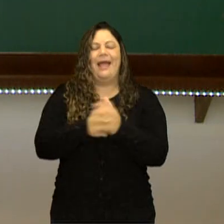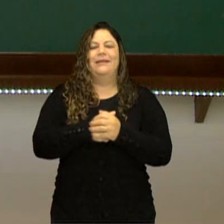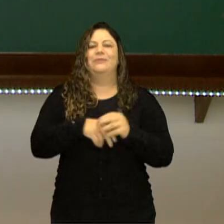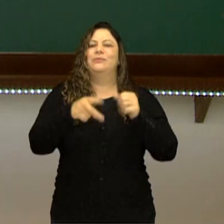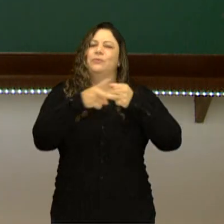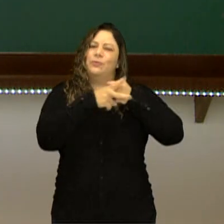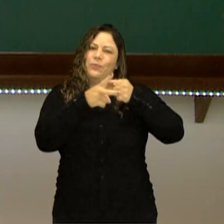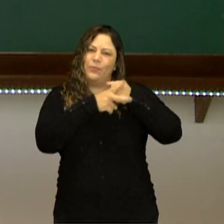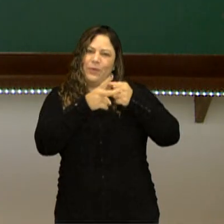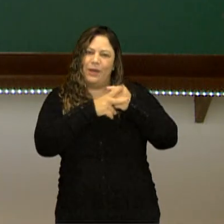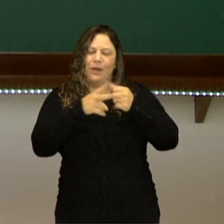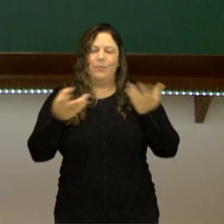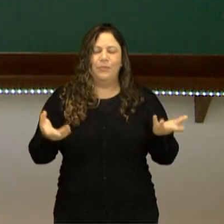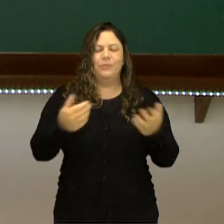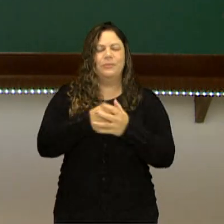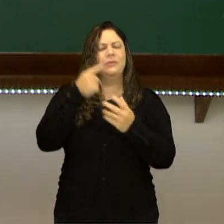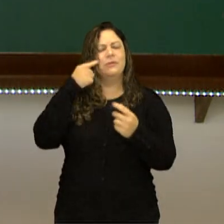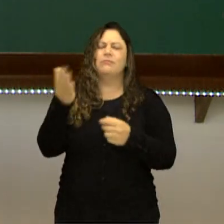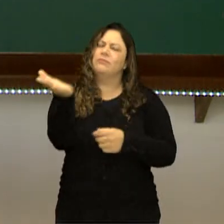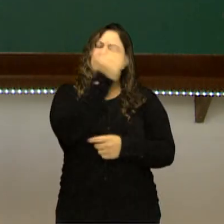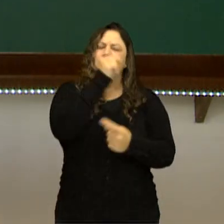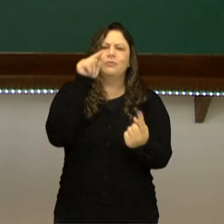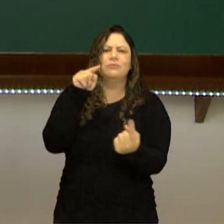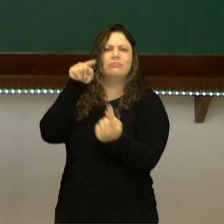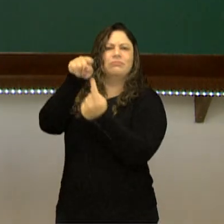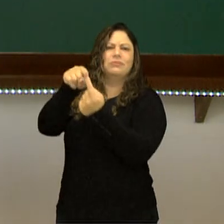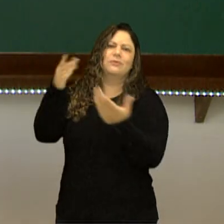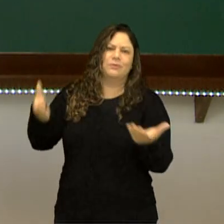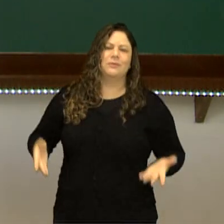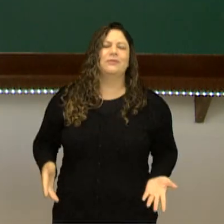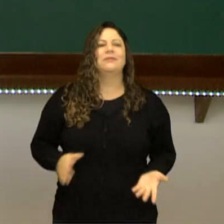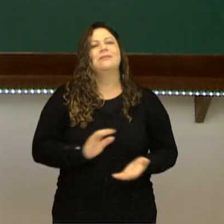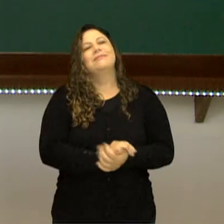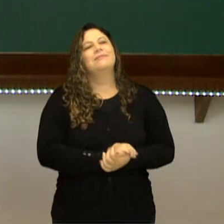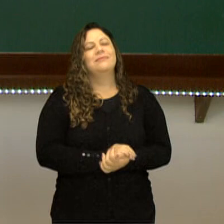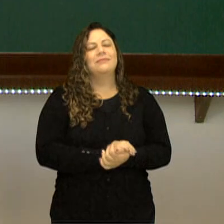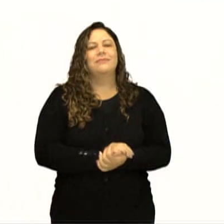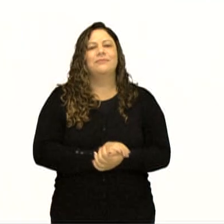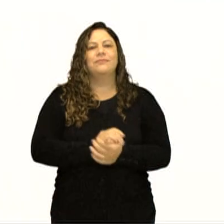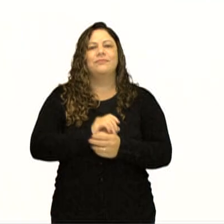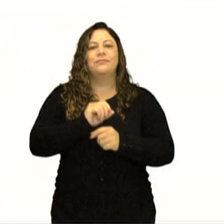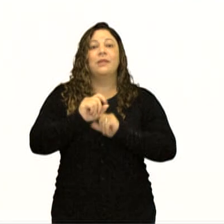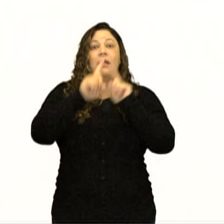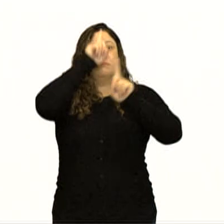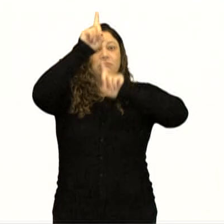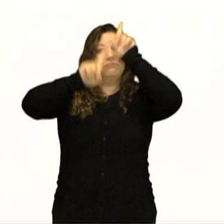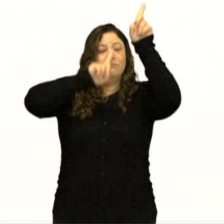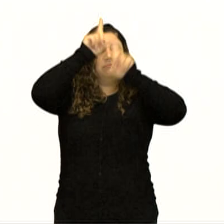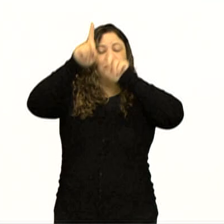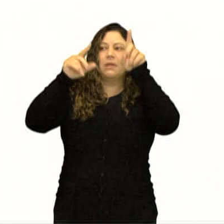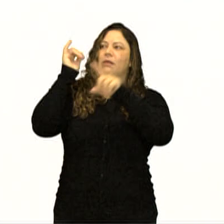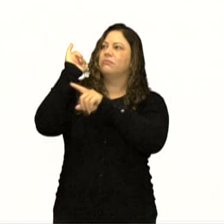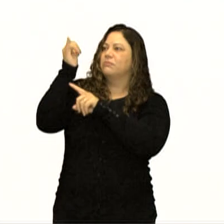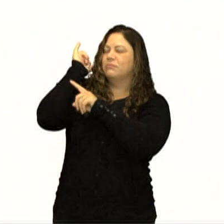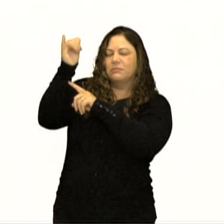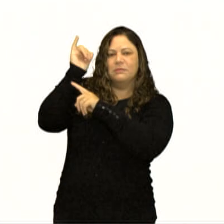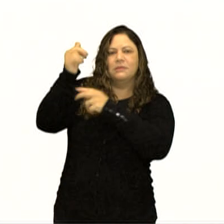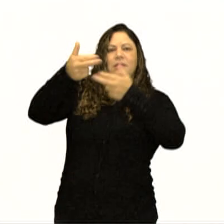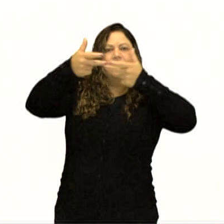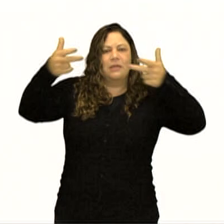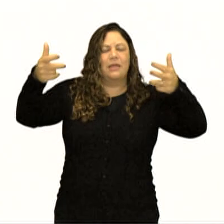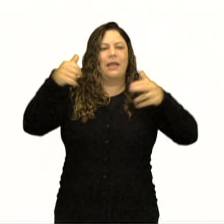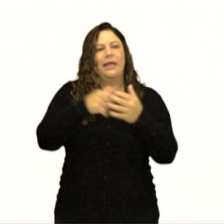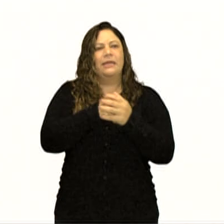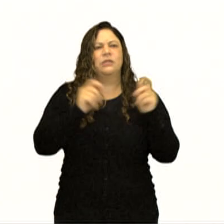a acompanhar os objetivos. Eles são: criar narrativa ficcional que utilize cenários